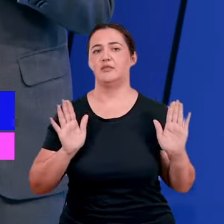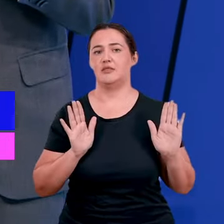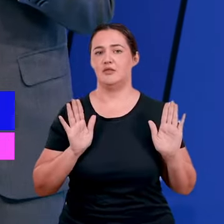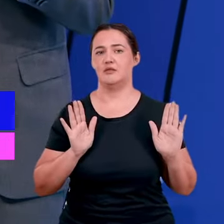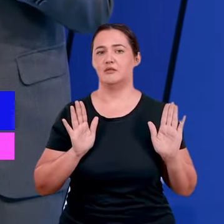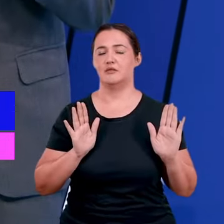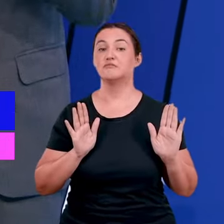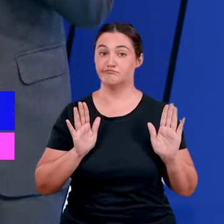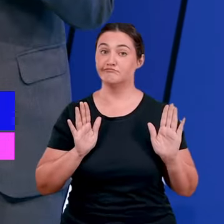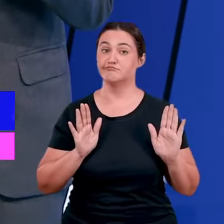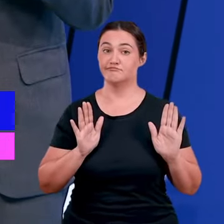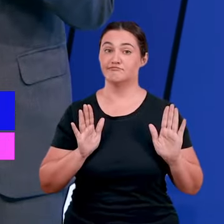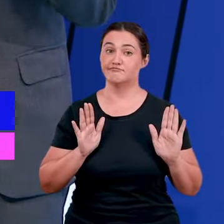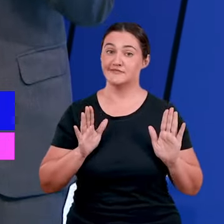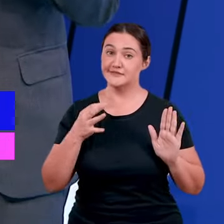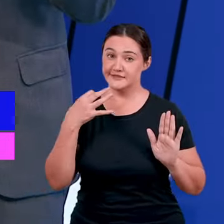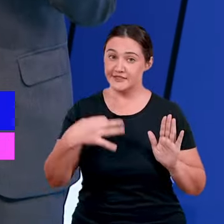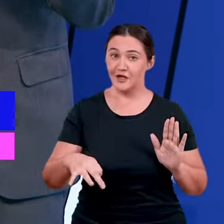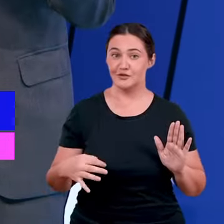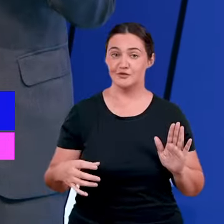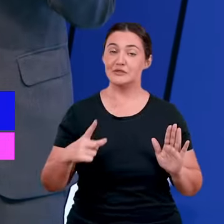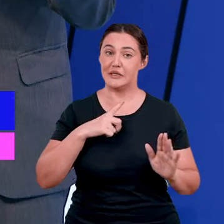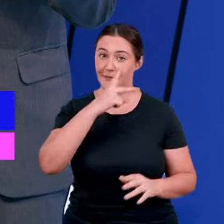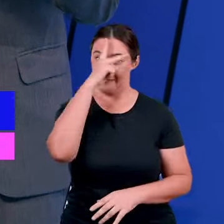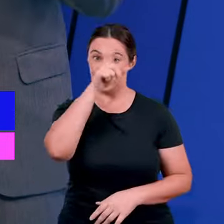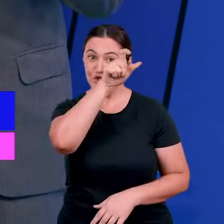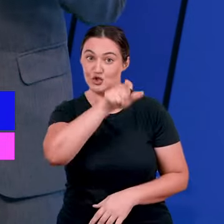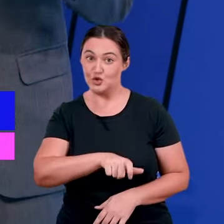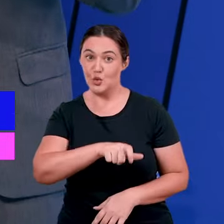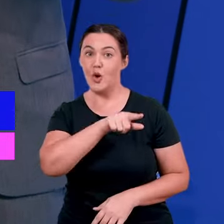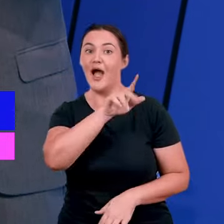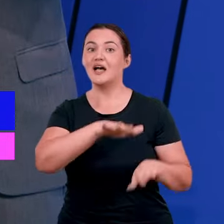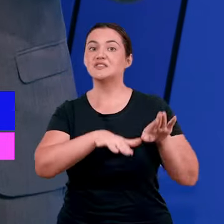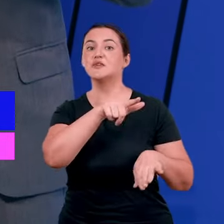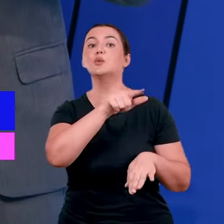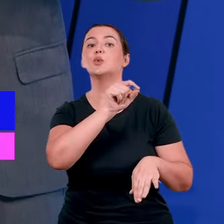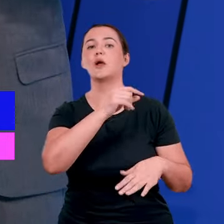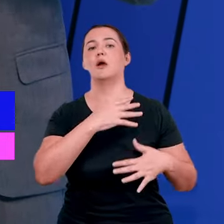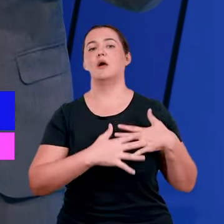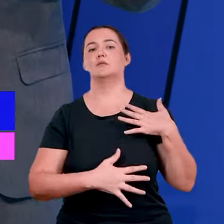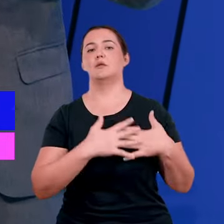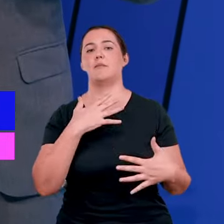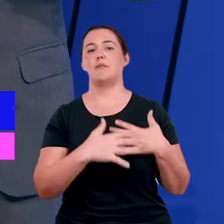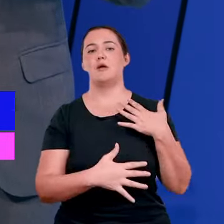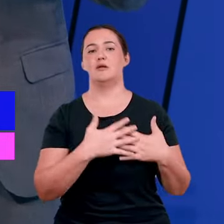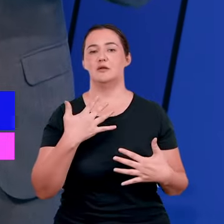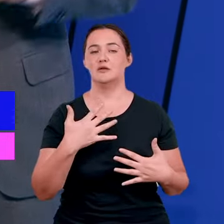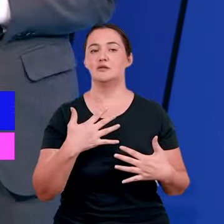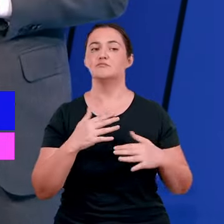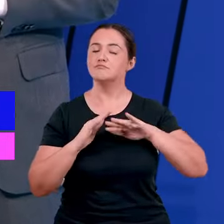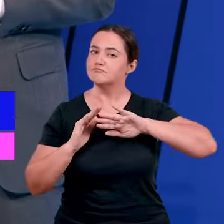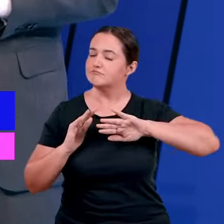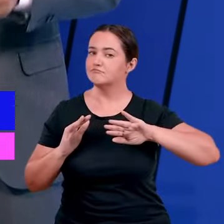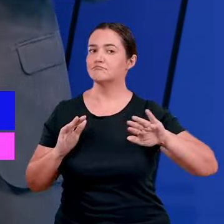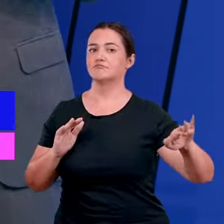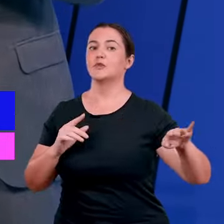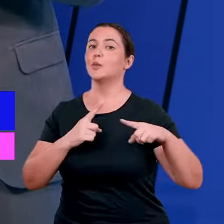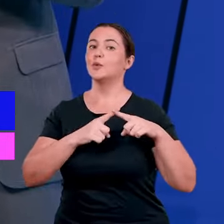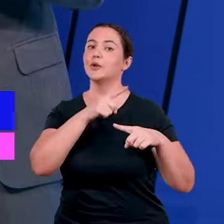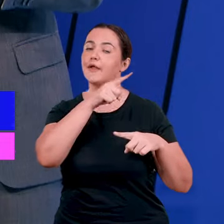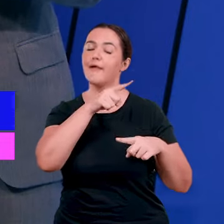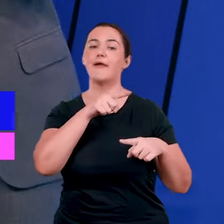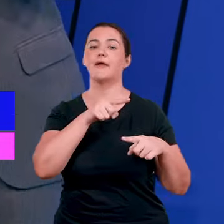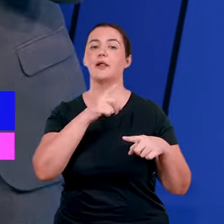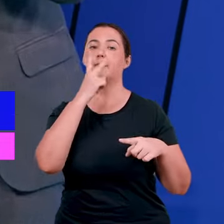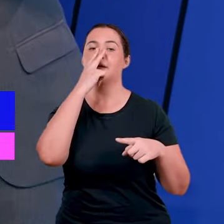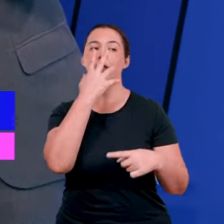entender? Temos que aprender a perder gente. Há pessoas que você vai ter que deixar longe, porque essas